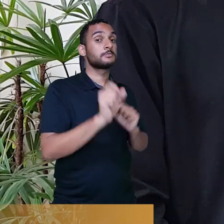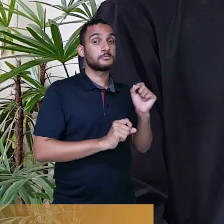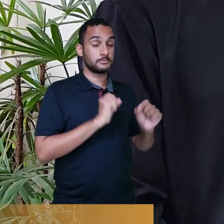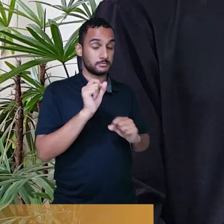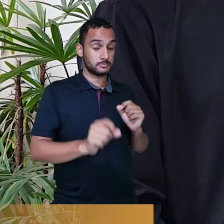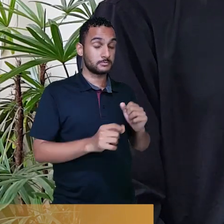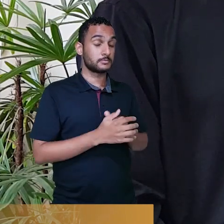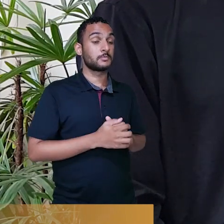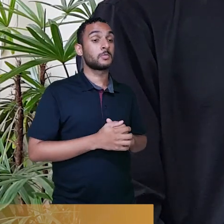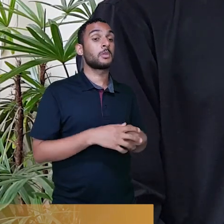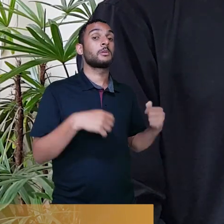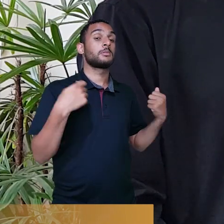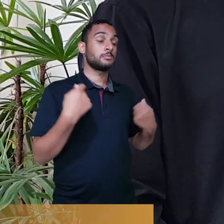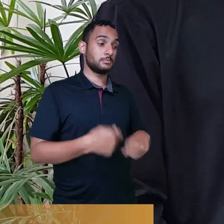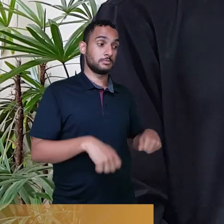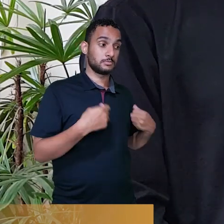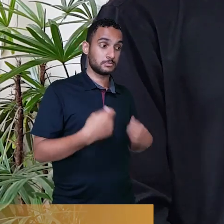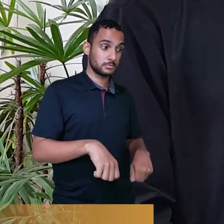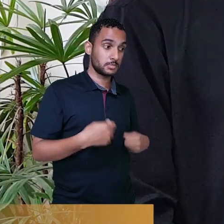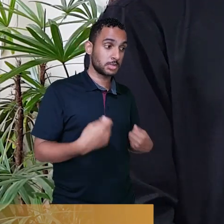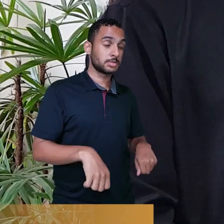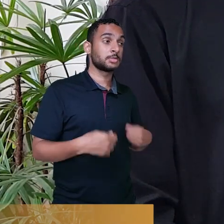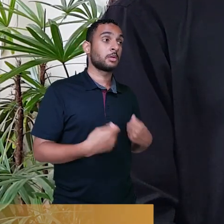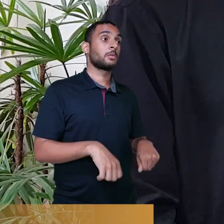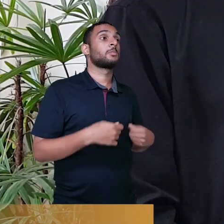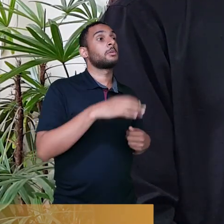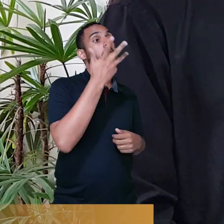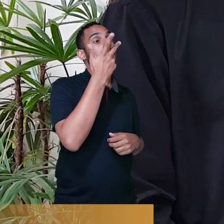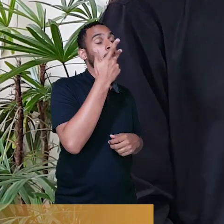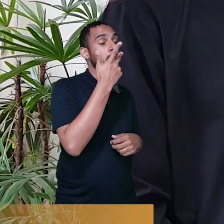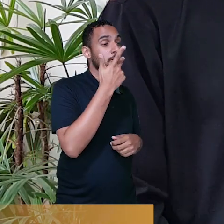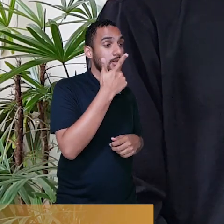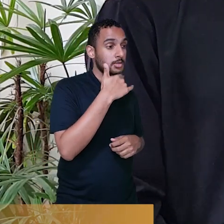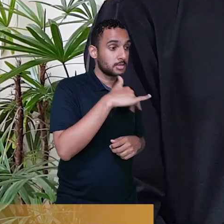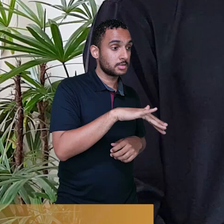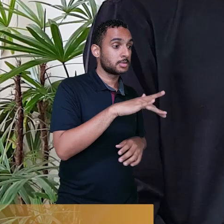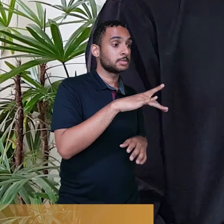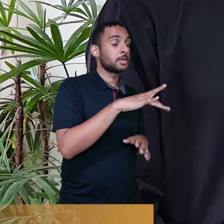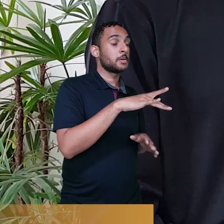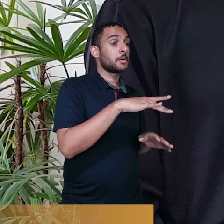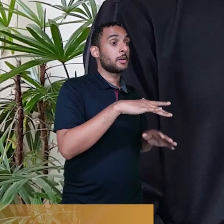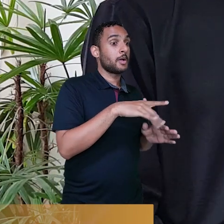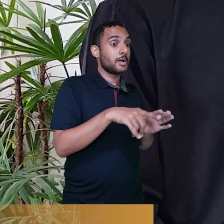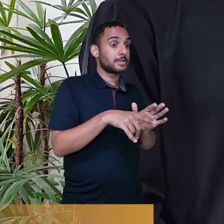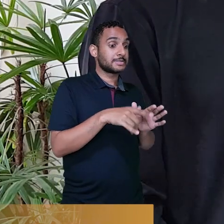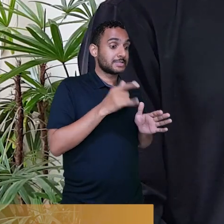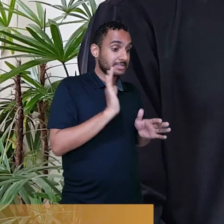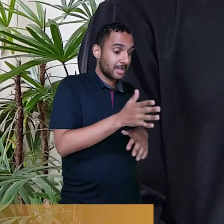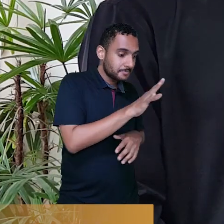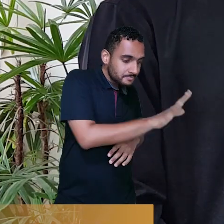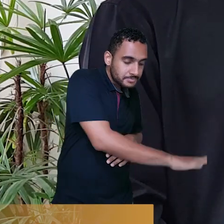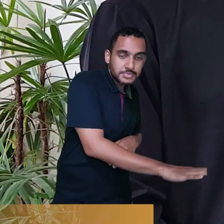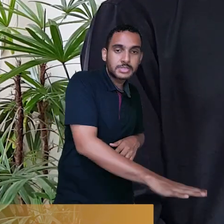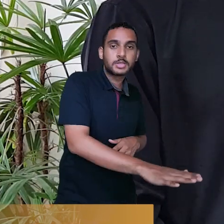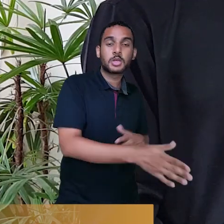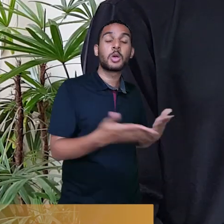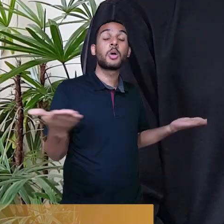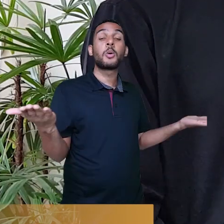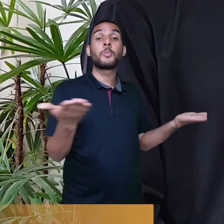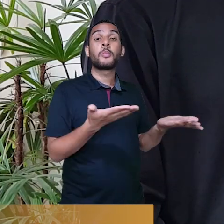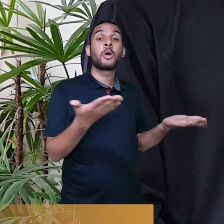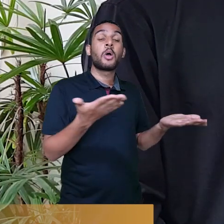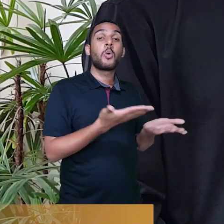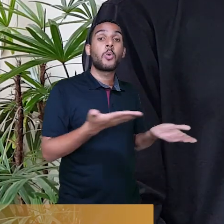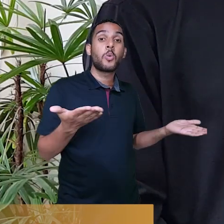é nós precisamos chegar às crianças o mais cedo possível porque nós vivemos